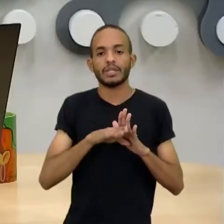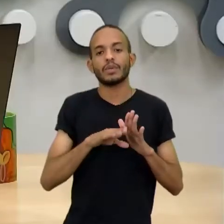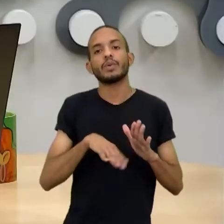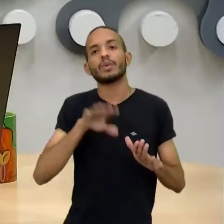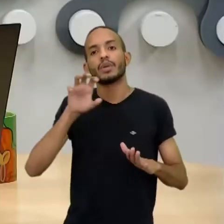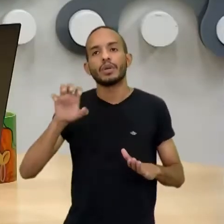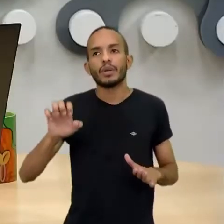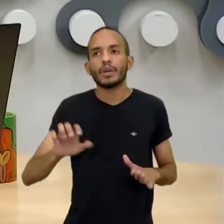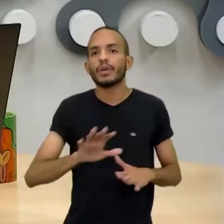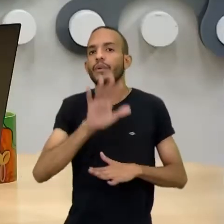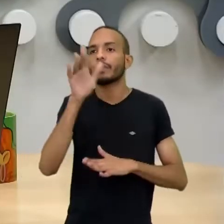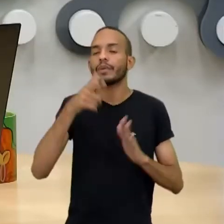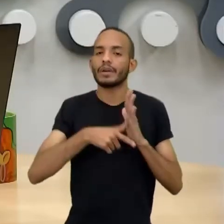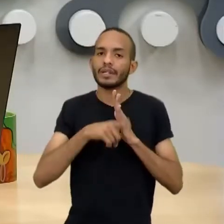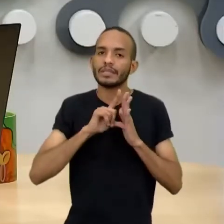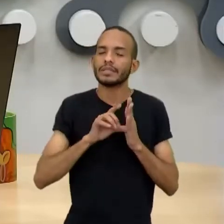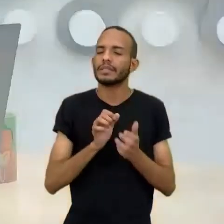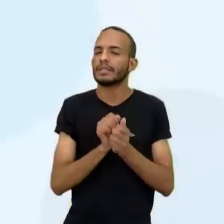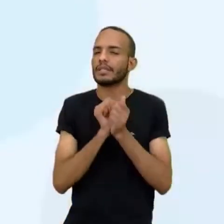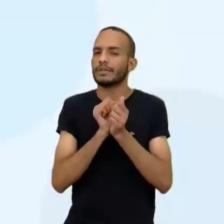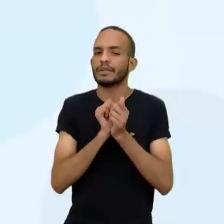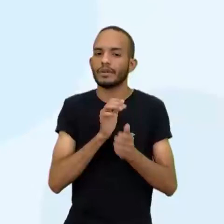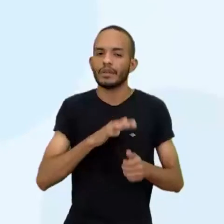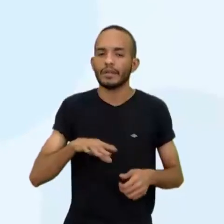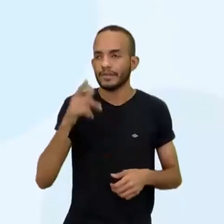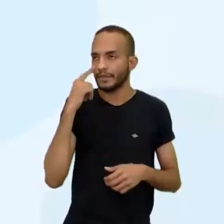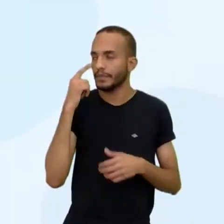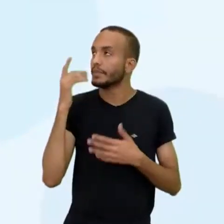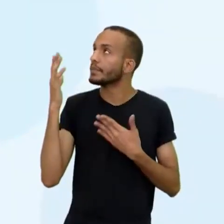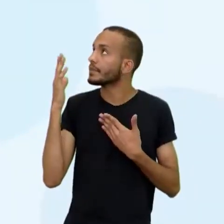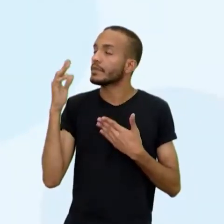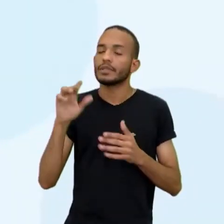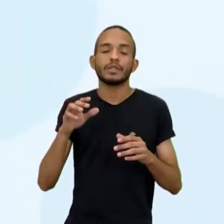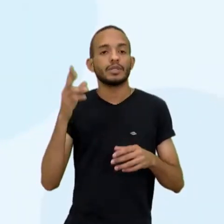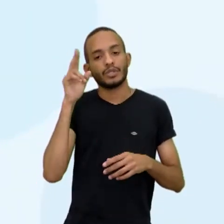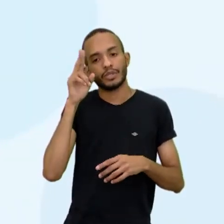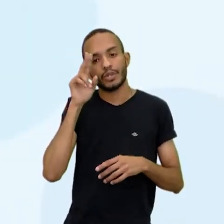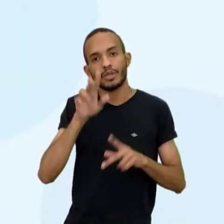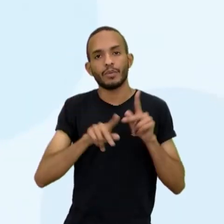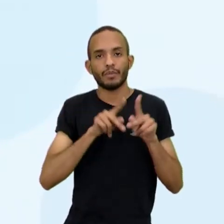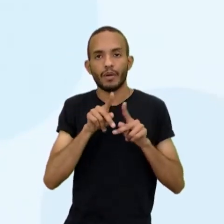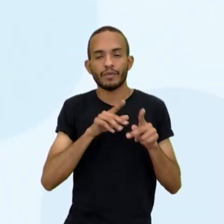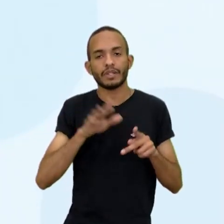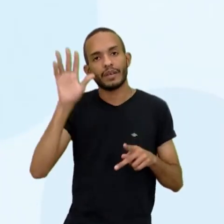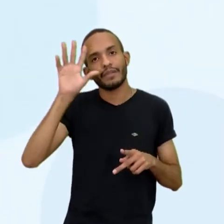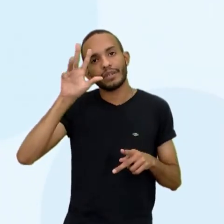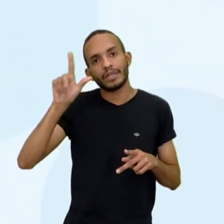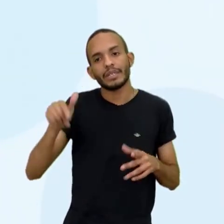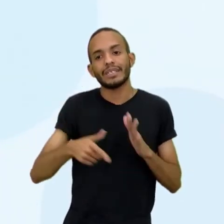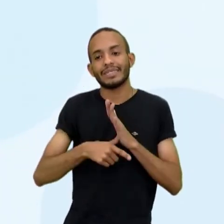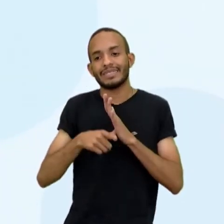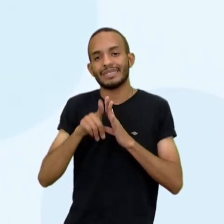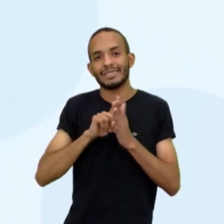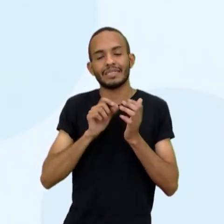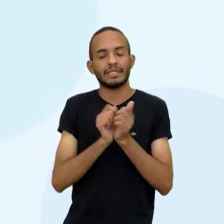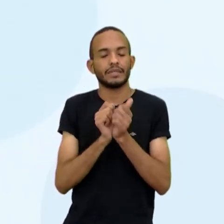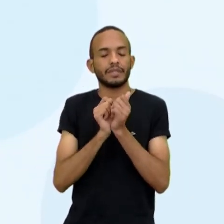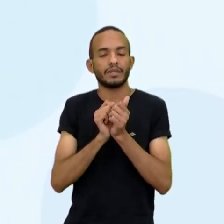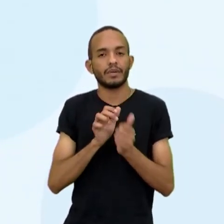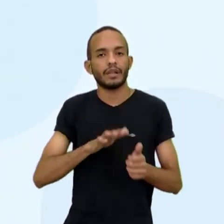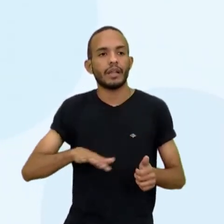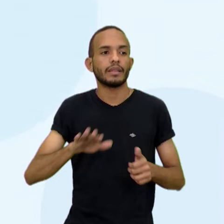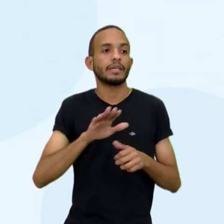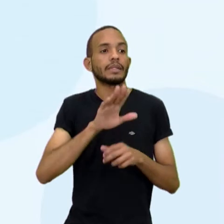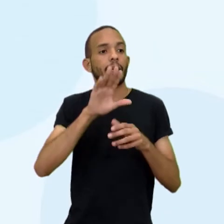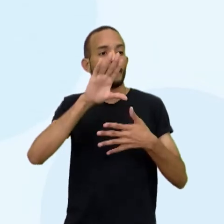europeus, antes da escravidão. Dá uma olhadinha aí na tela, olha lá. A história dos povos africanos começa muito antes da escravização nas